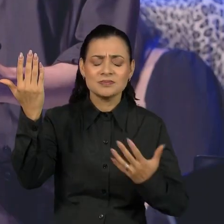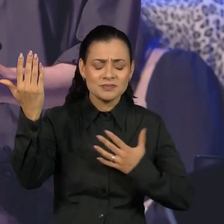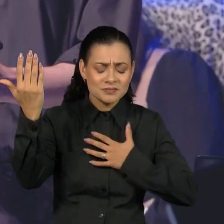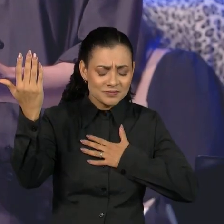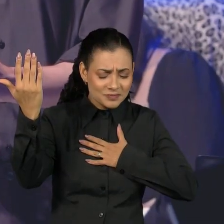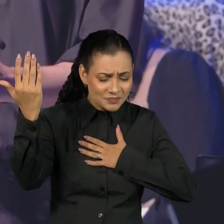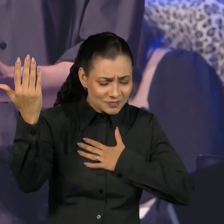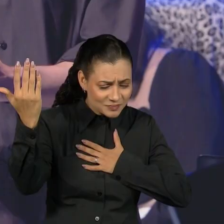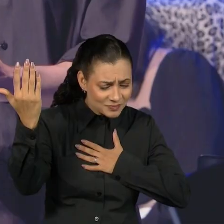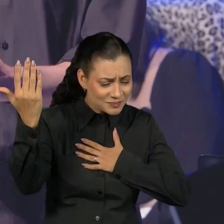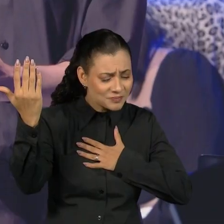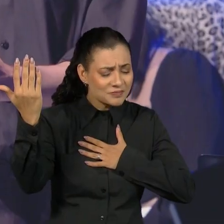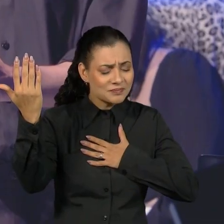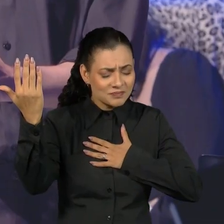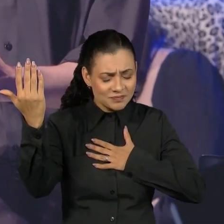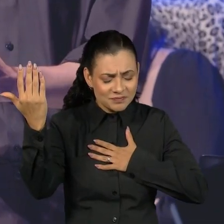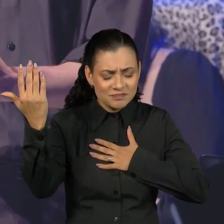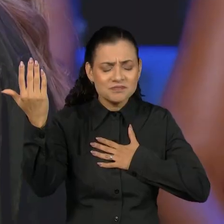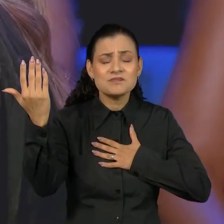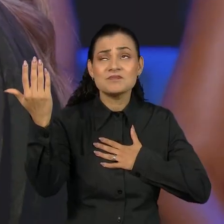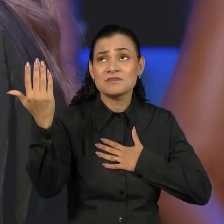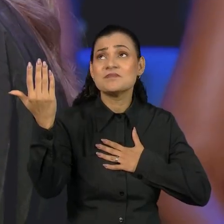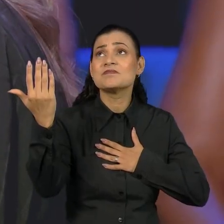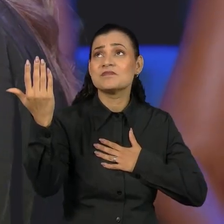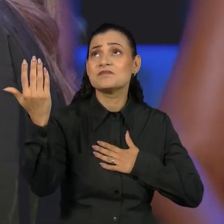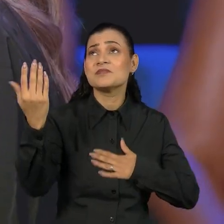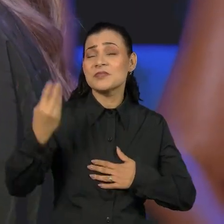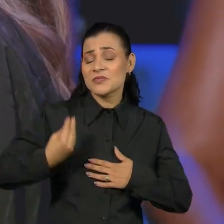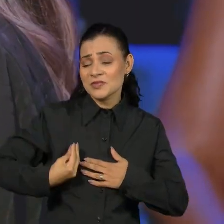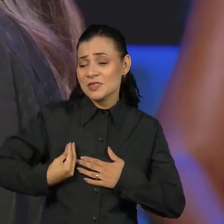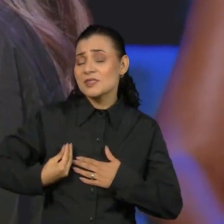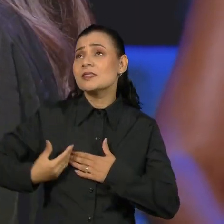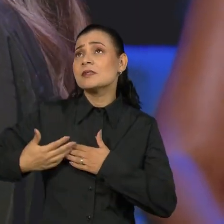Dar as costas, caminhar,